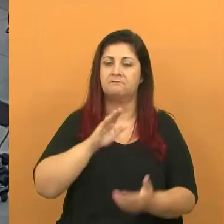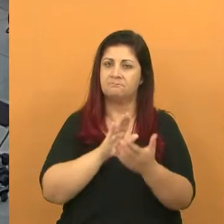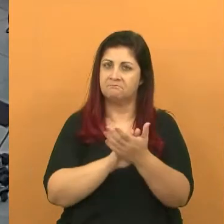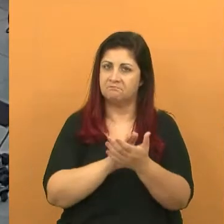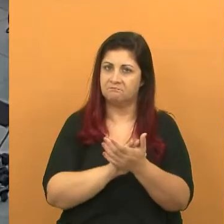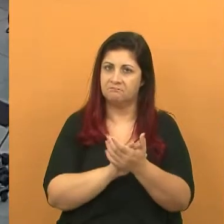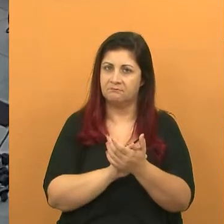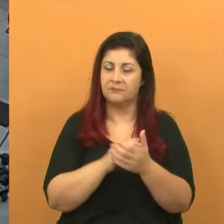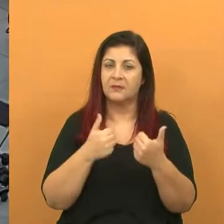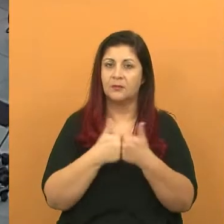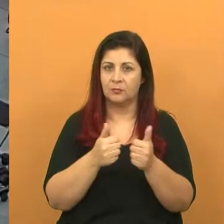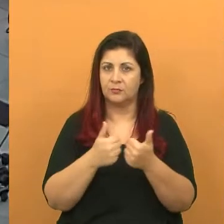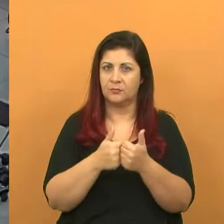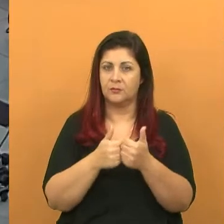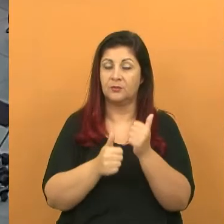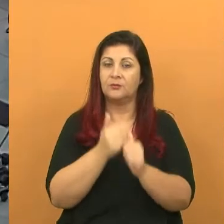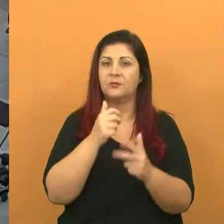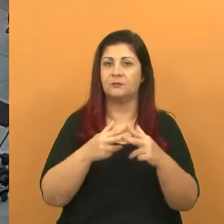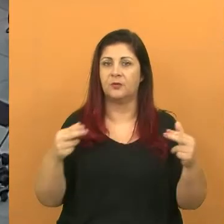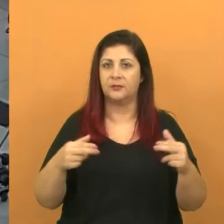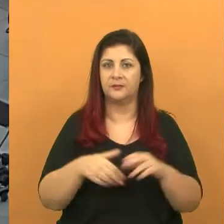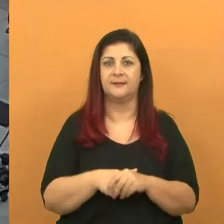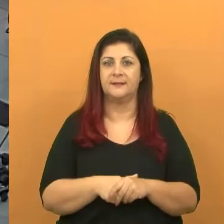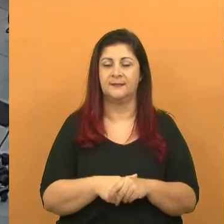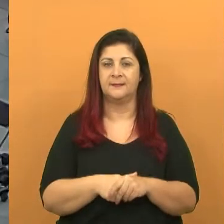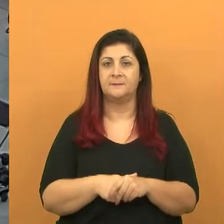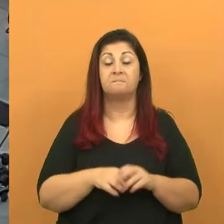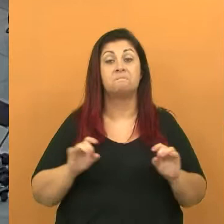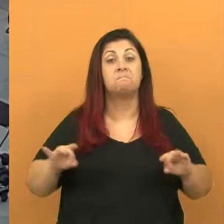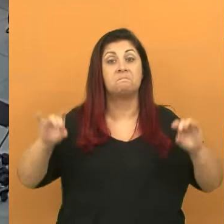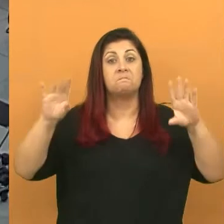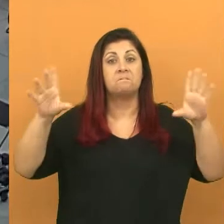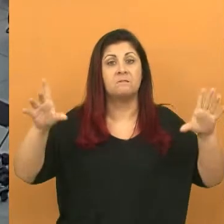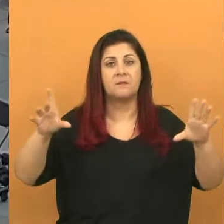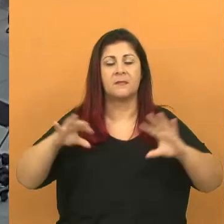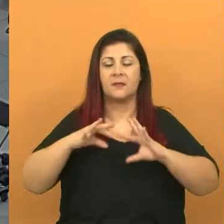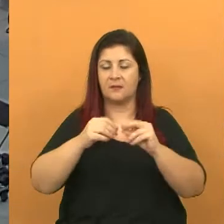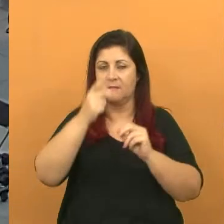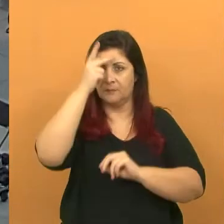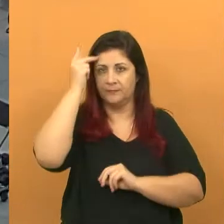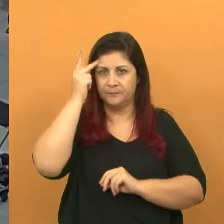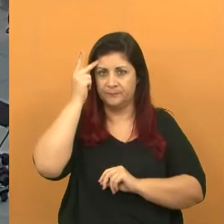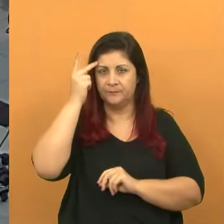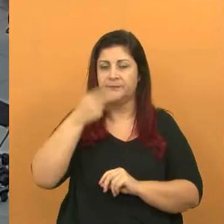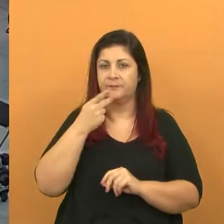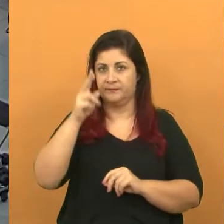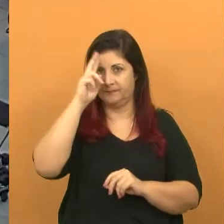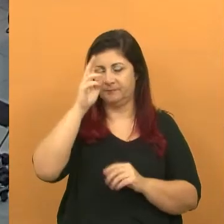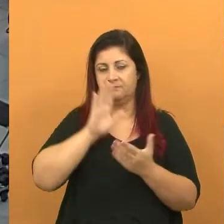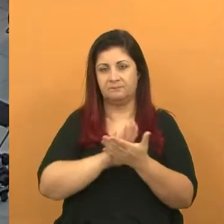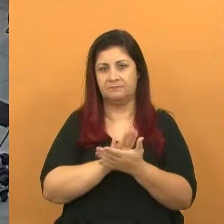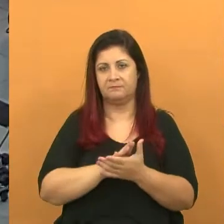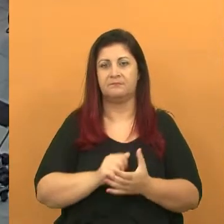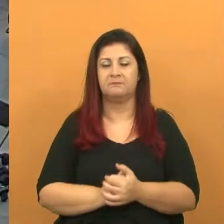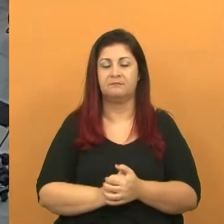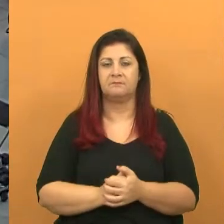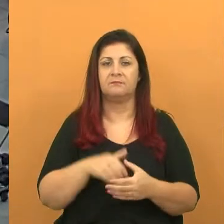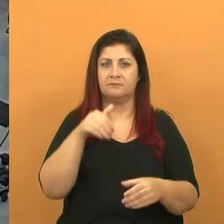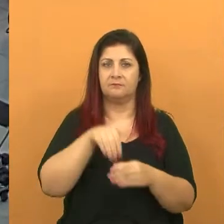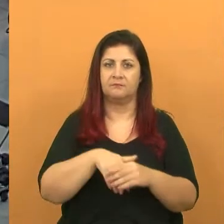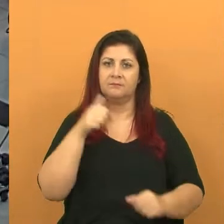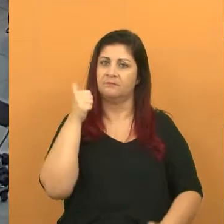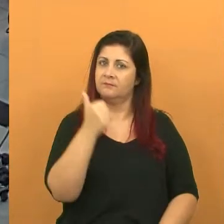pela iniciativa. Em especial, aos nossos contadores de histórias de Jacareí, meus parabéns. Meu voto